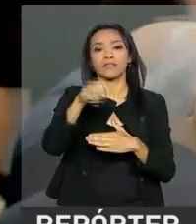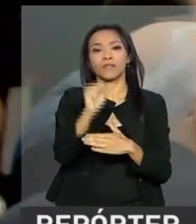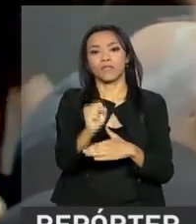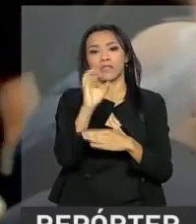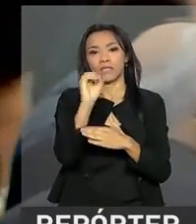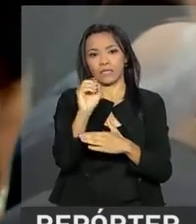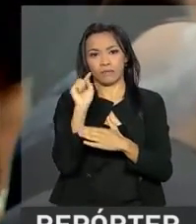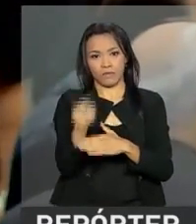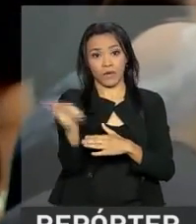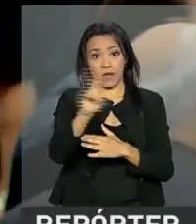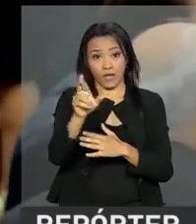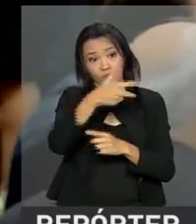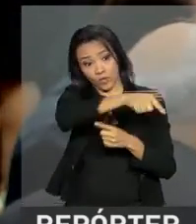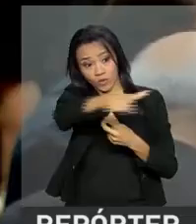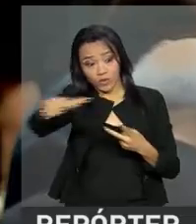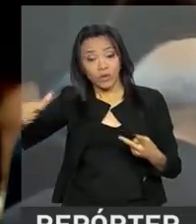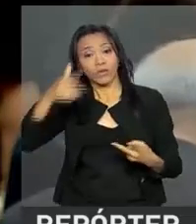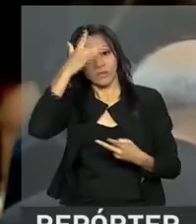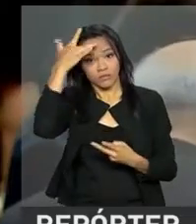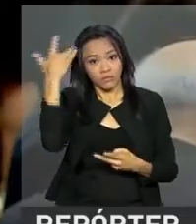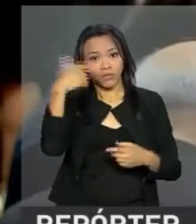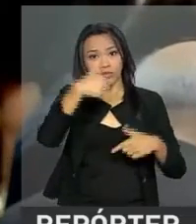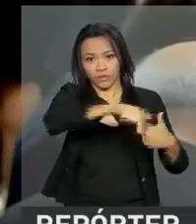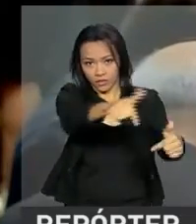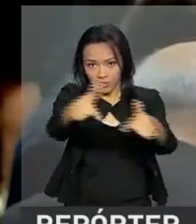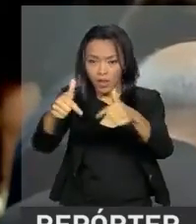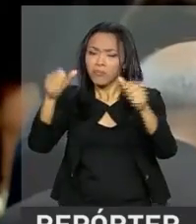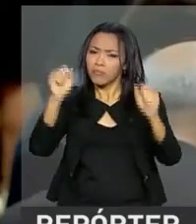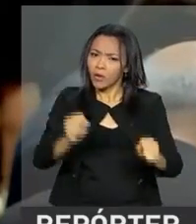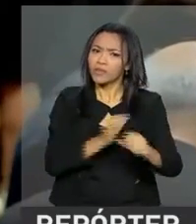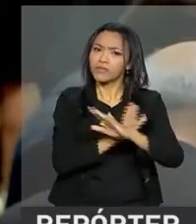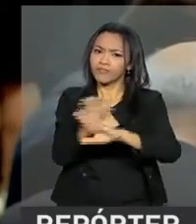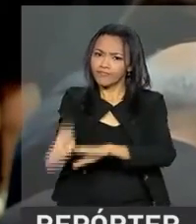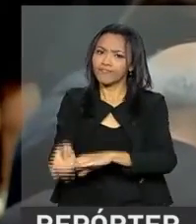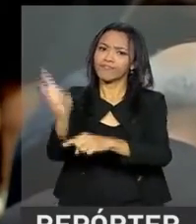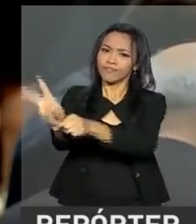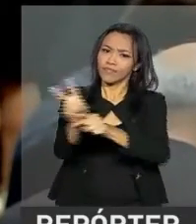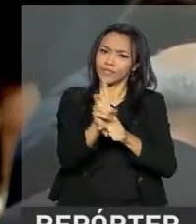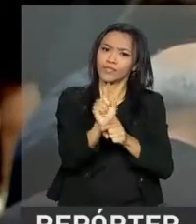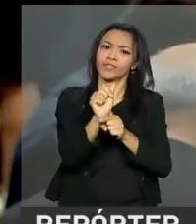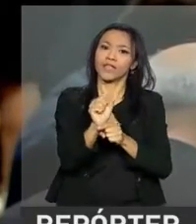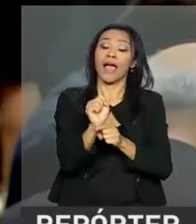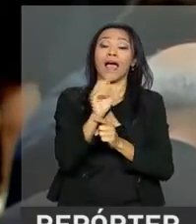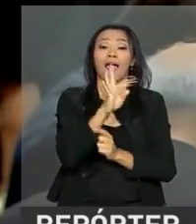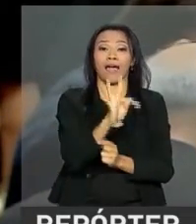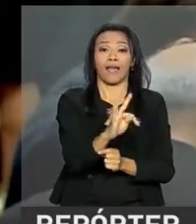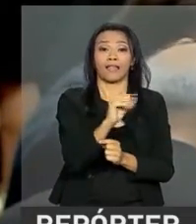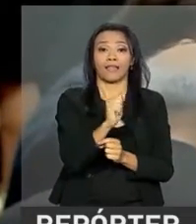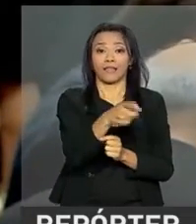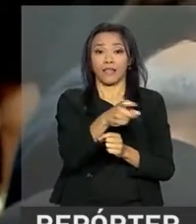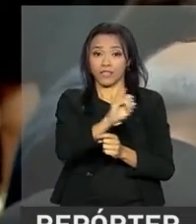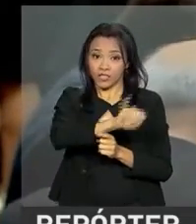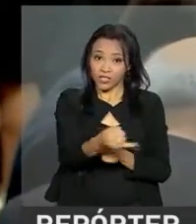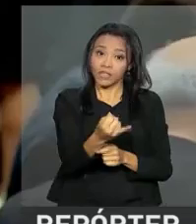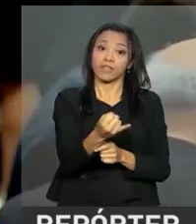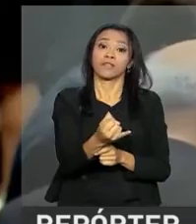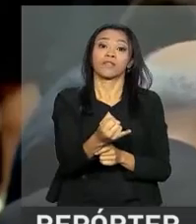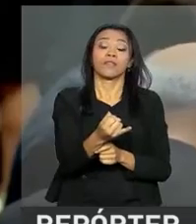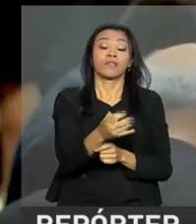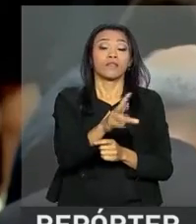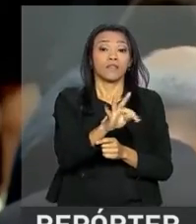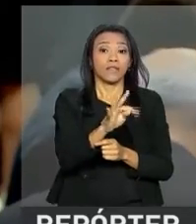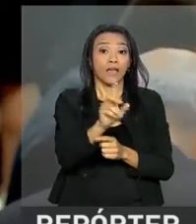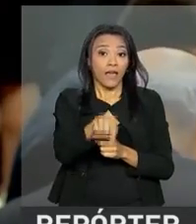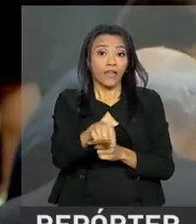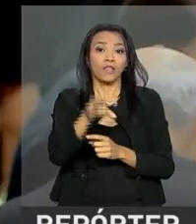Os demais produtores rurais também podem ter acesso a esse crédito, mas aí a taxa de juros fica em 9,5% ao ano e